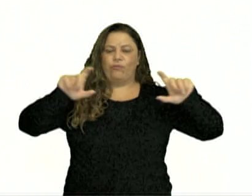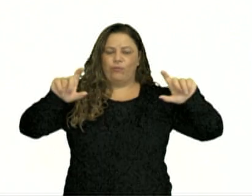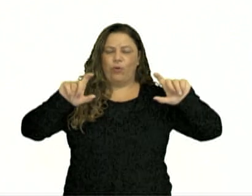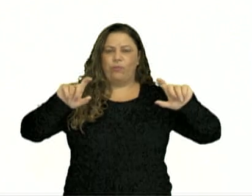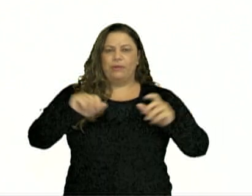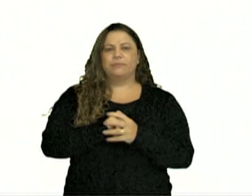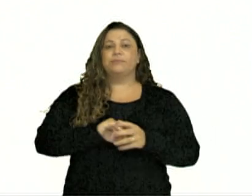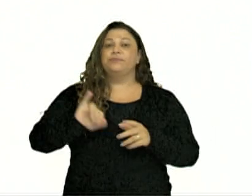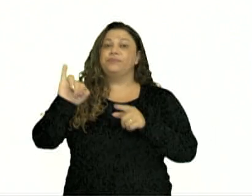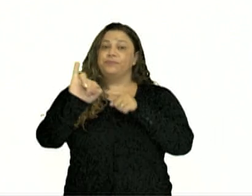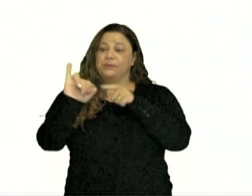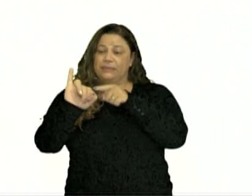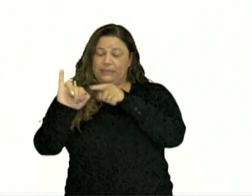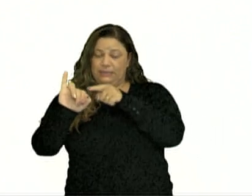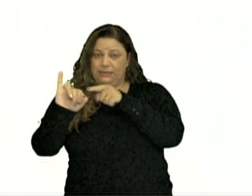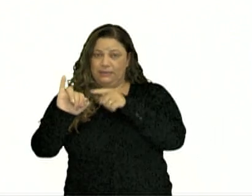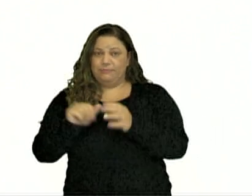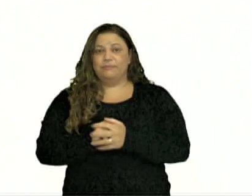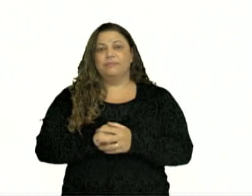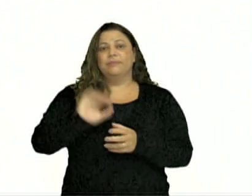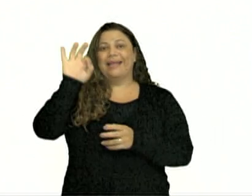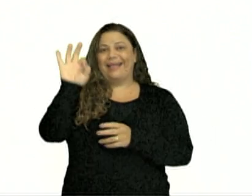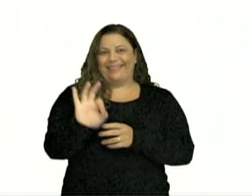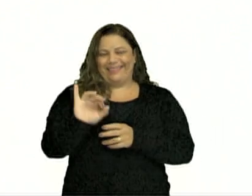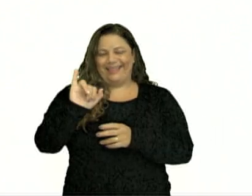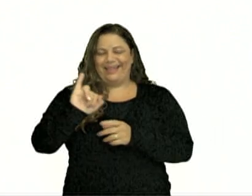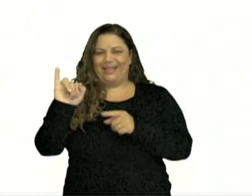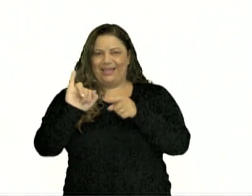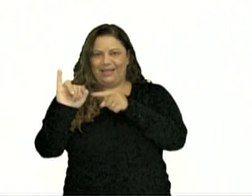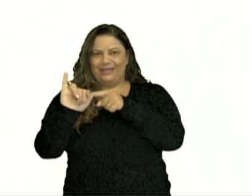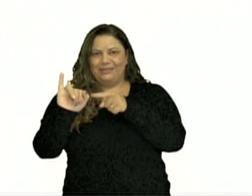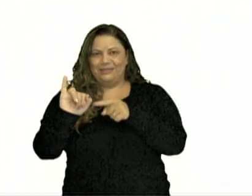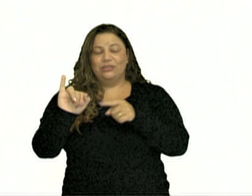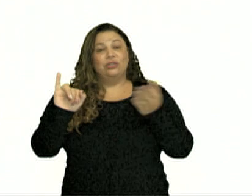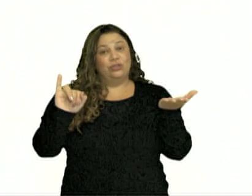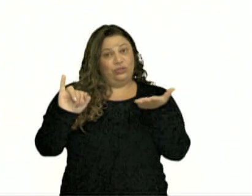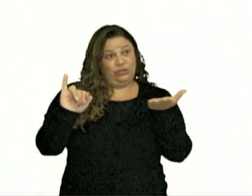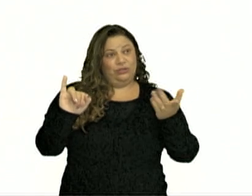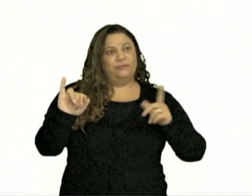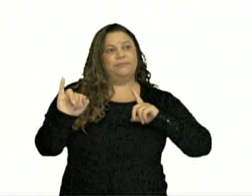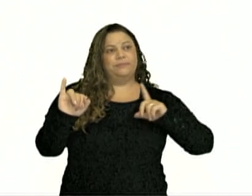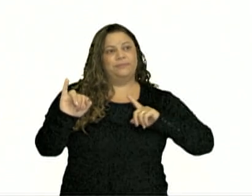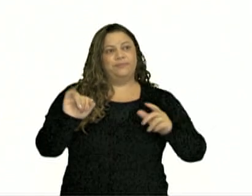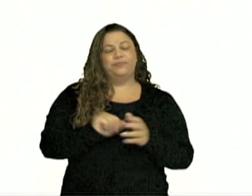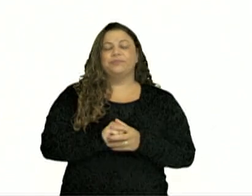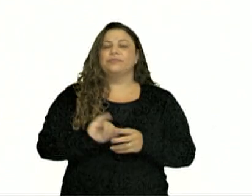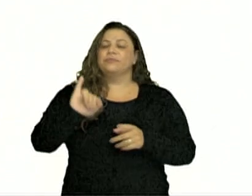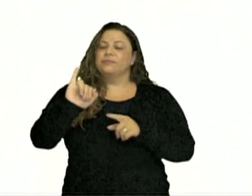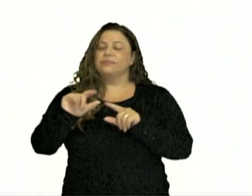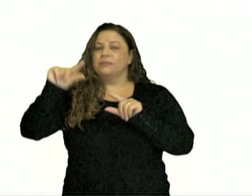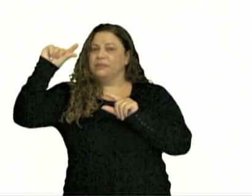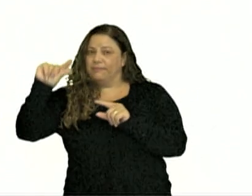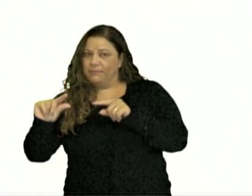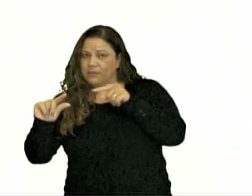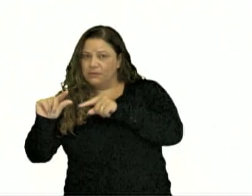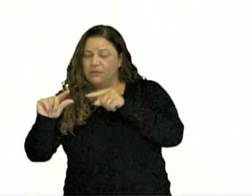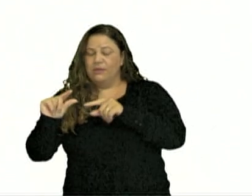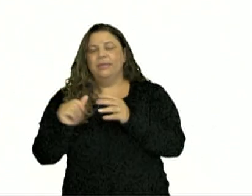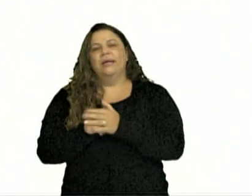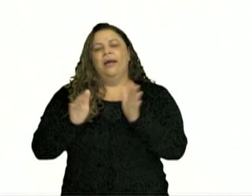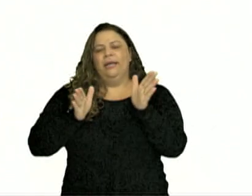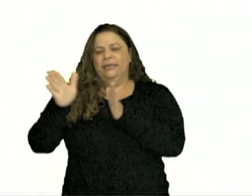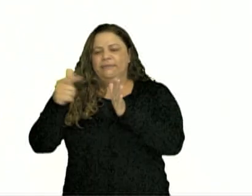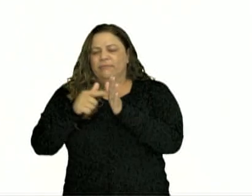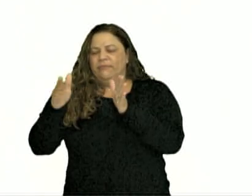maiúsculo é a taxa atual equivalente que a gente quer. O I minúsculo é a taxa no período